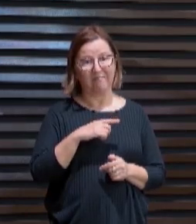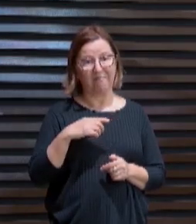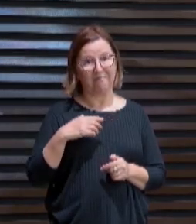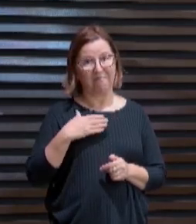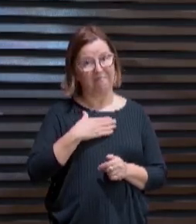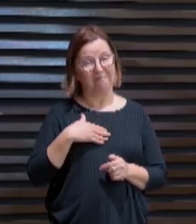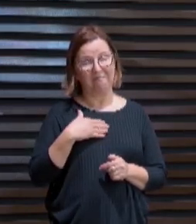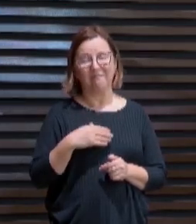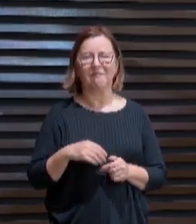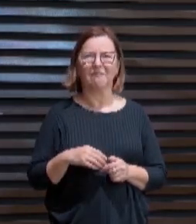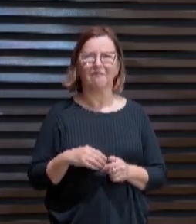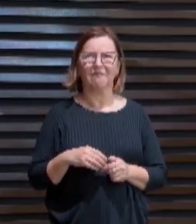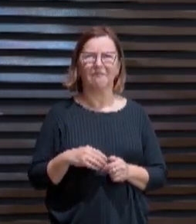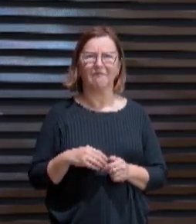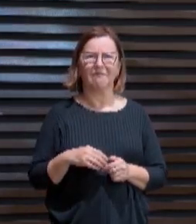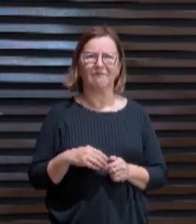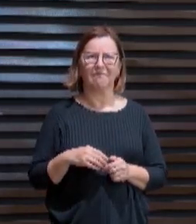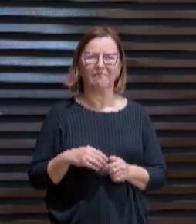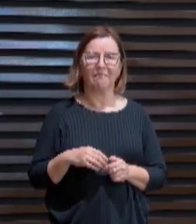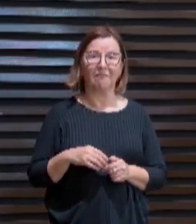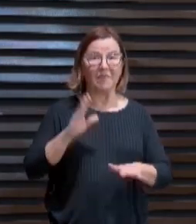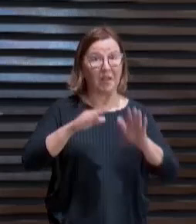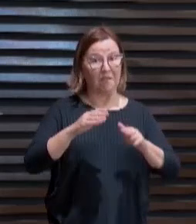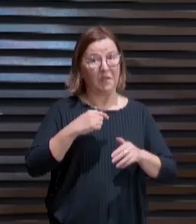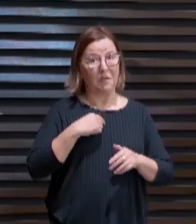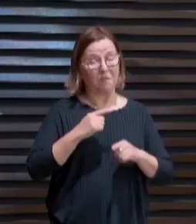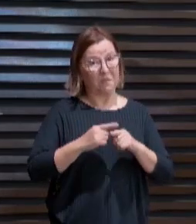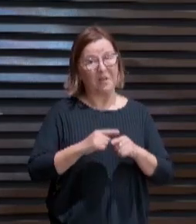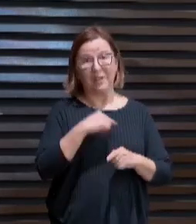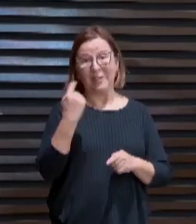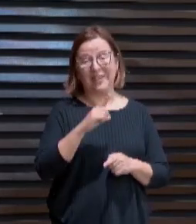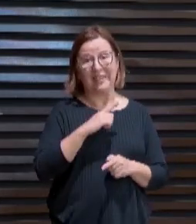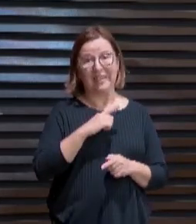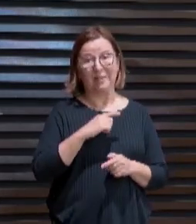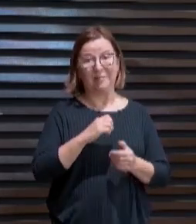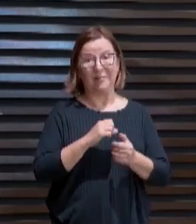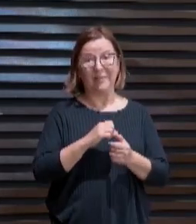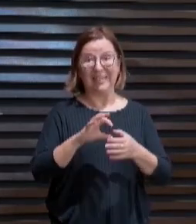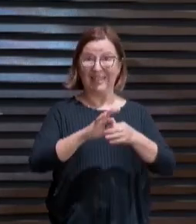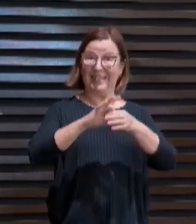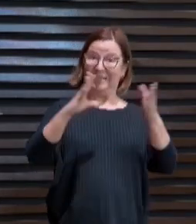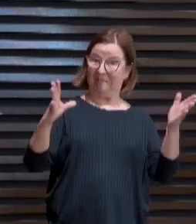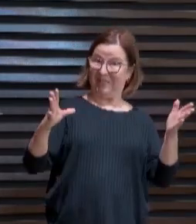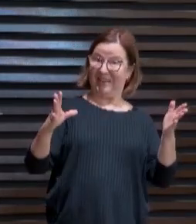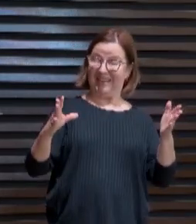temos liberdades, uma Constituição que nos assegura? Também. Isso é importante, né? Nós